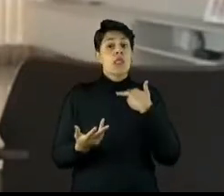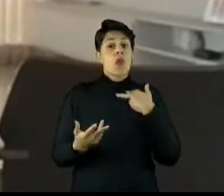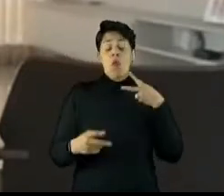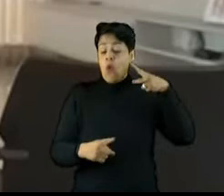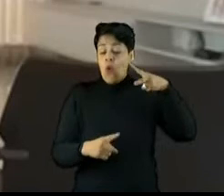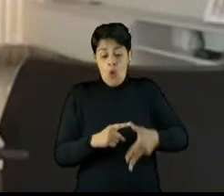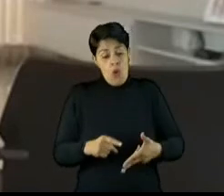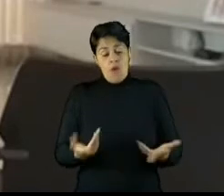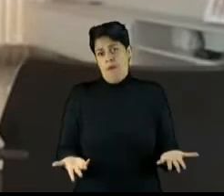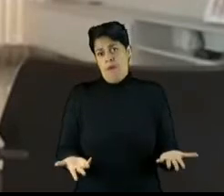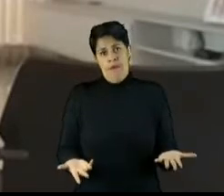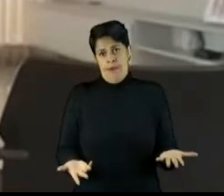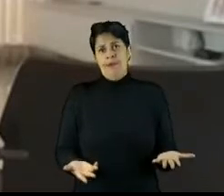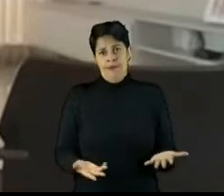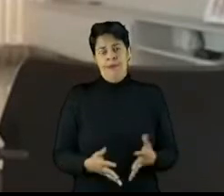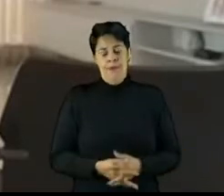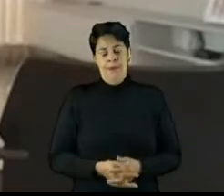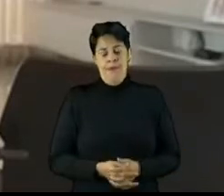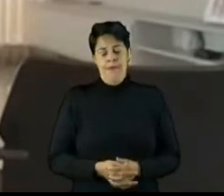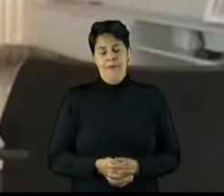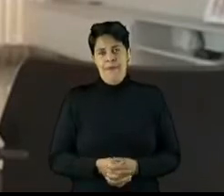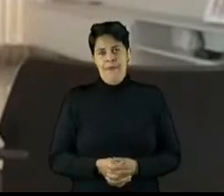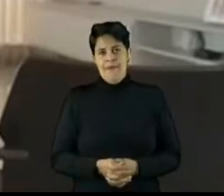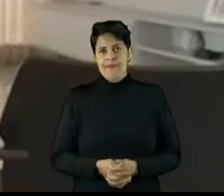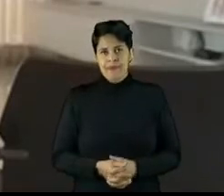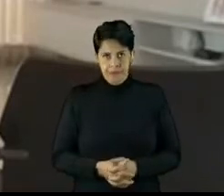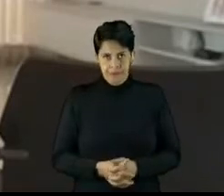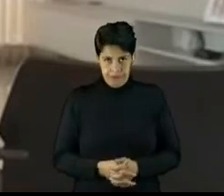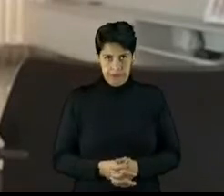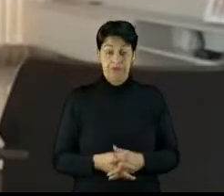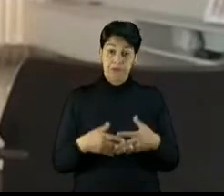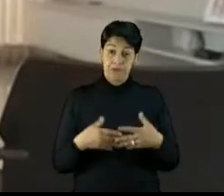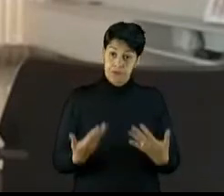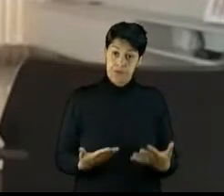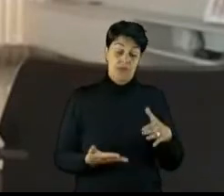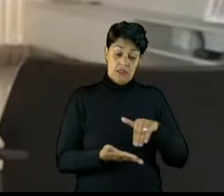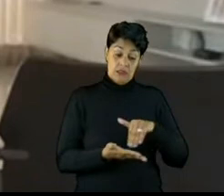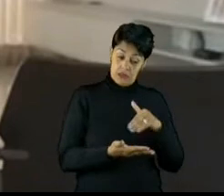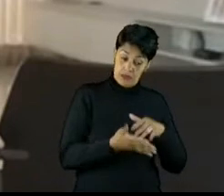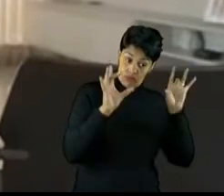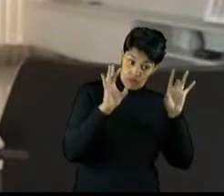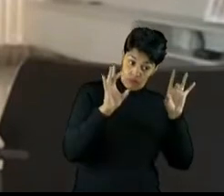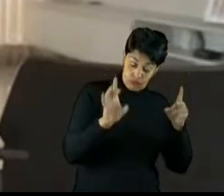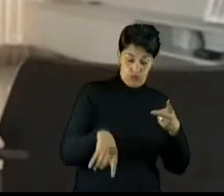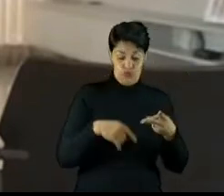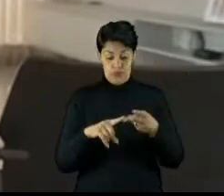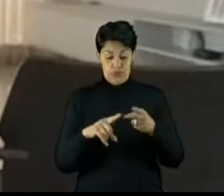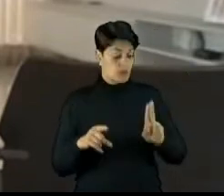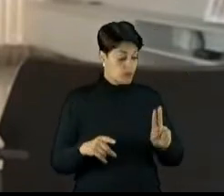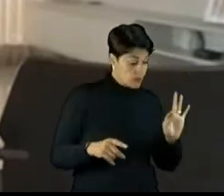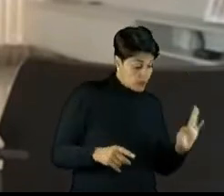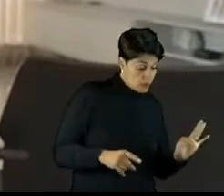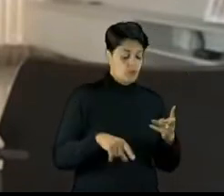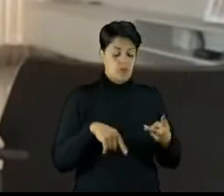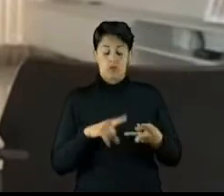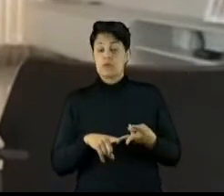como relator, passar por cima da unidade técnica, dos meus colegas de trabalho, do meu gabinete. Então, eu conversei com todos eles, e eles mesmo me propuseram isso, renunciaram do prazo que está